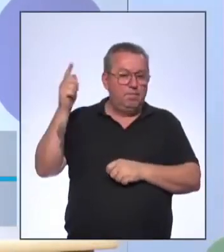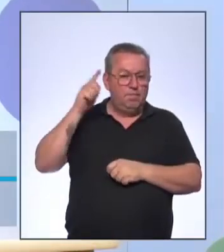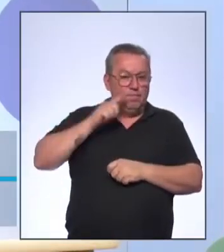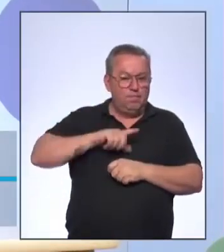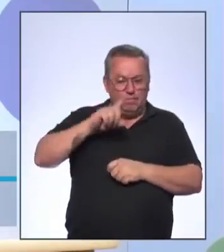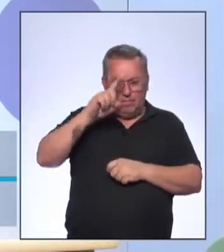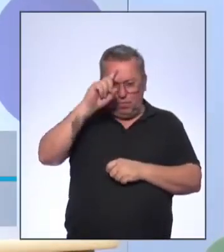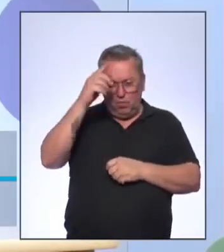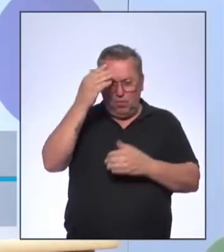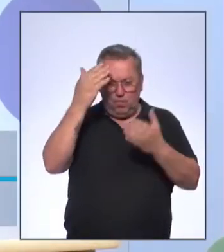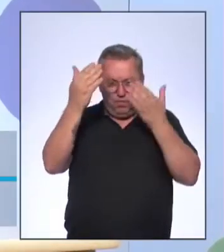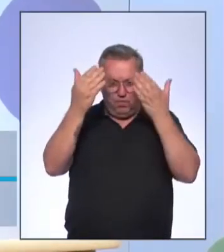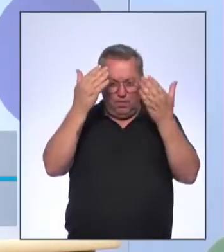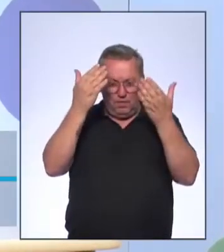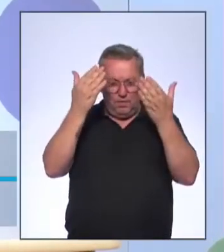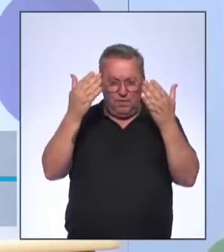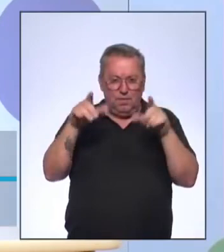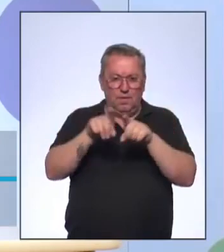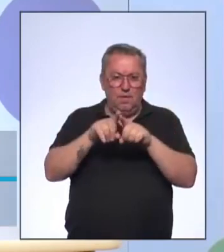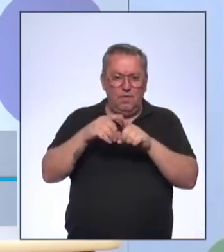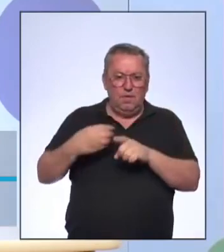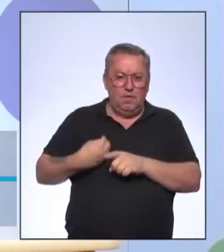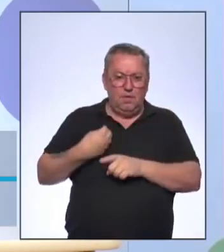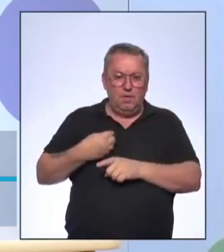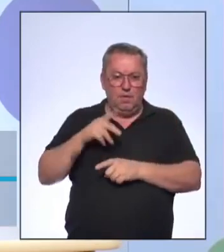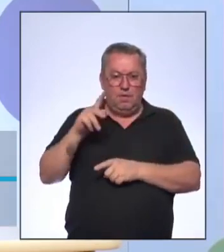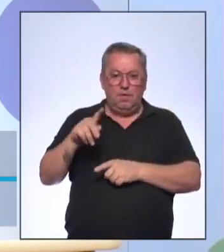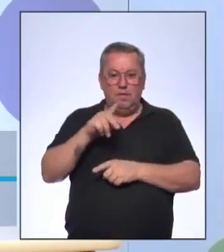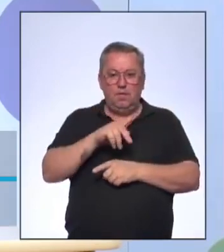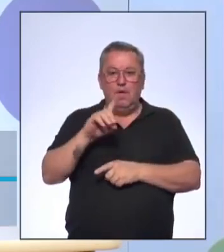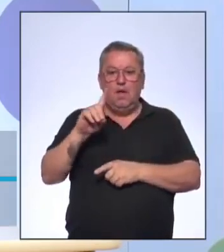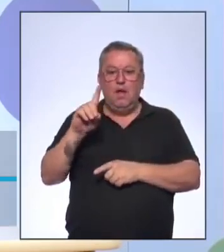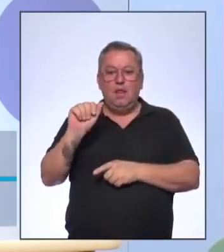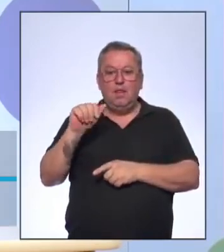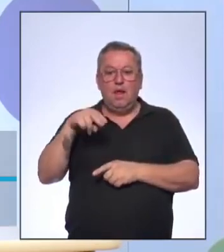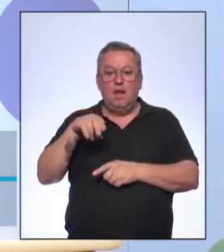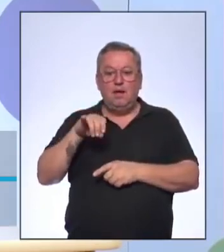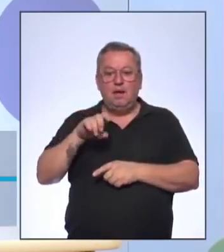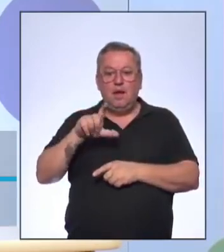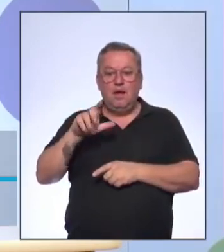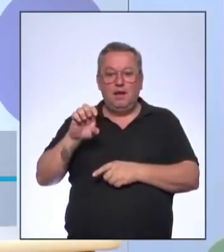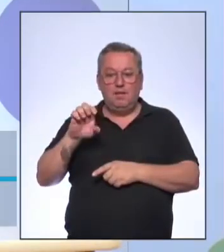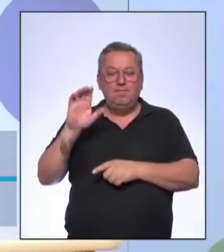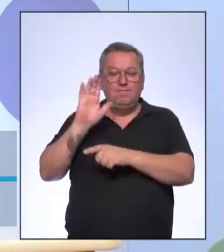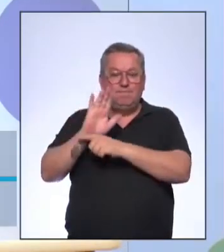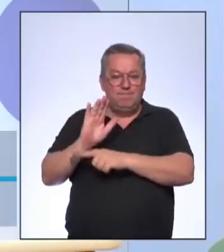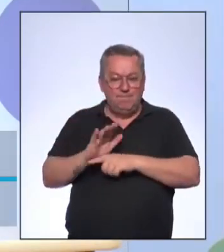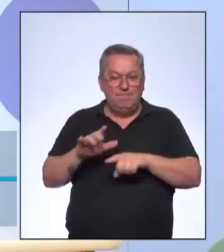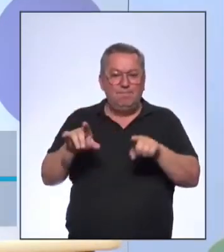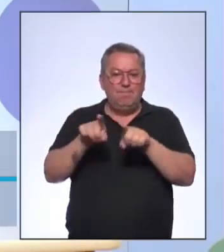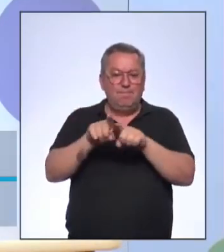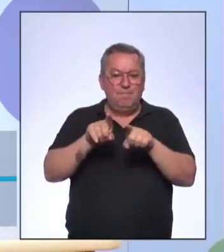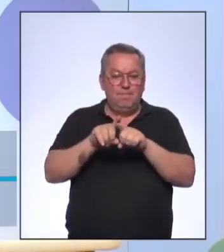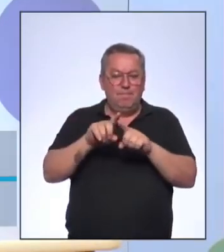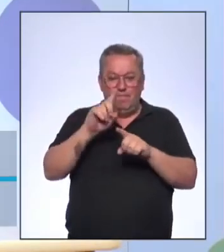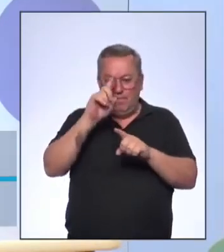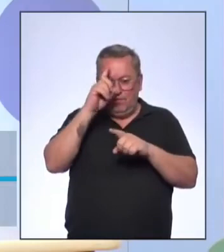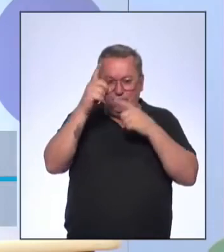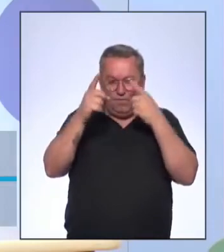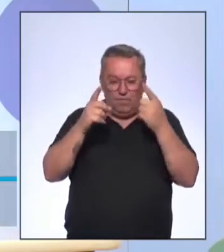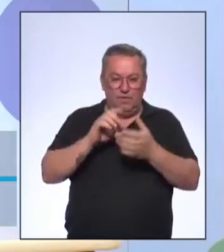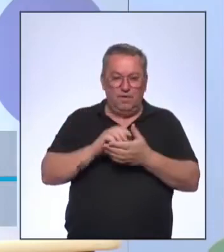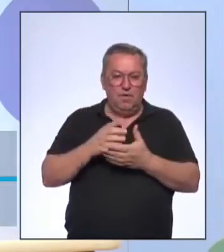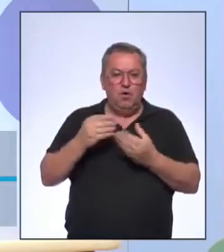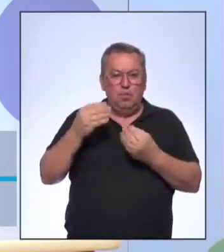a sua dúvida. E eu também quero agradecer a presença da professora Daniele no nosso chat, ajudando também com as dúvidas dos